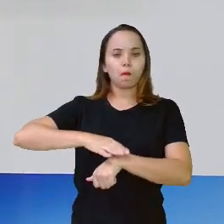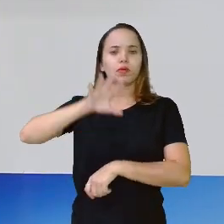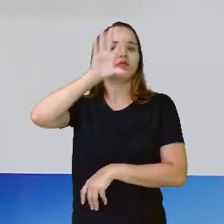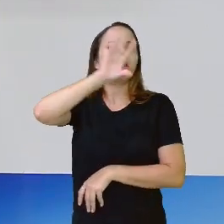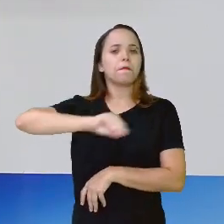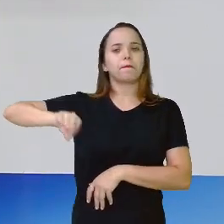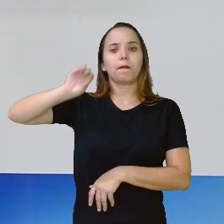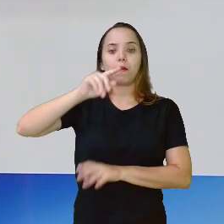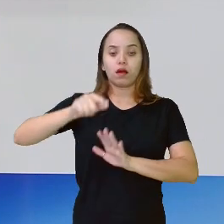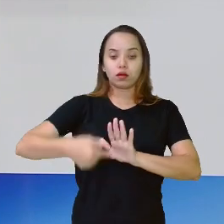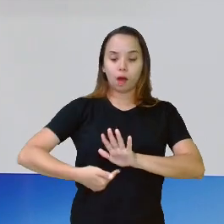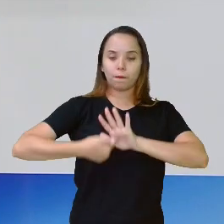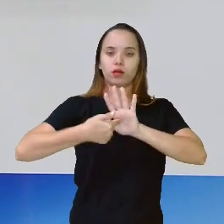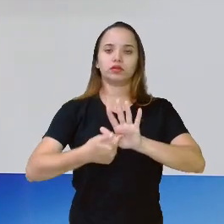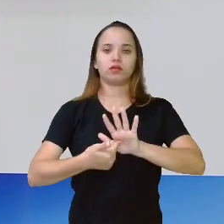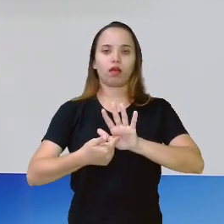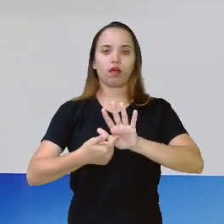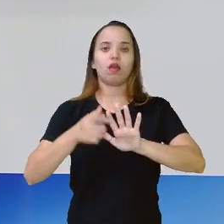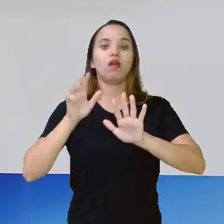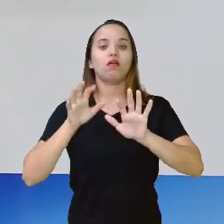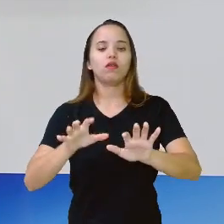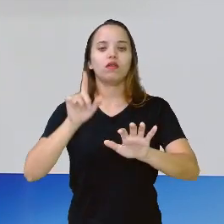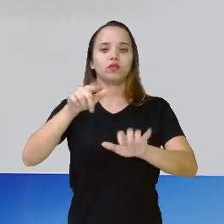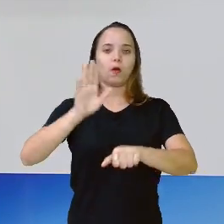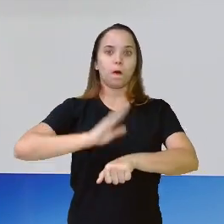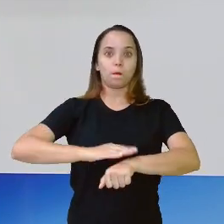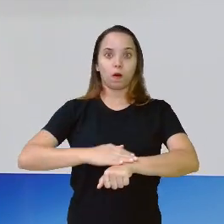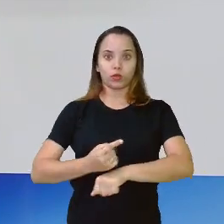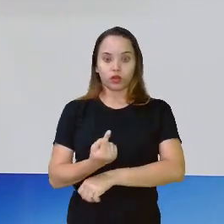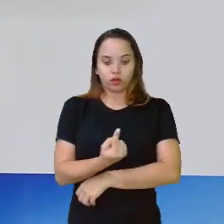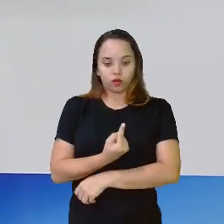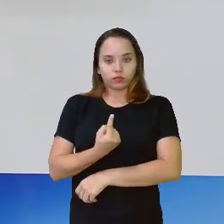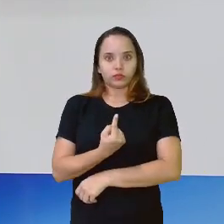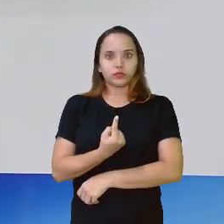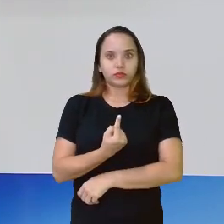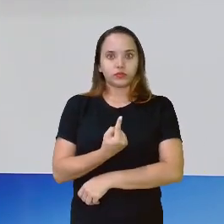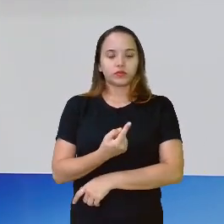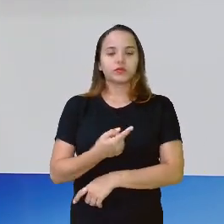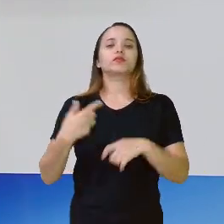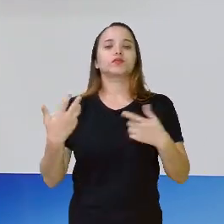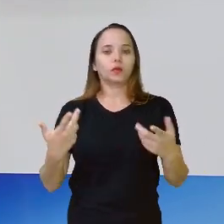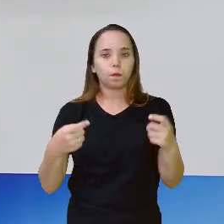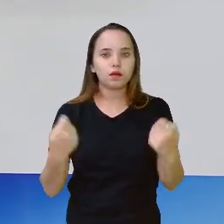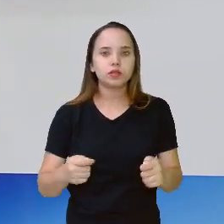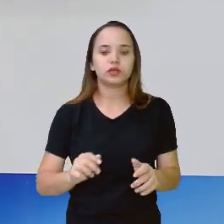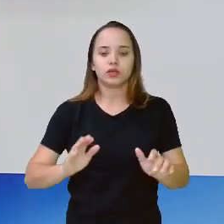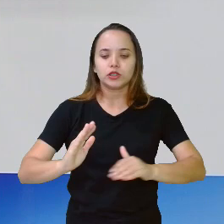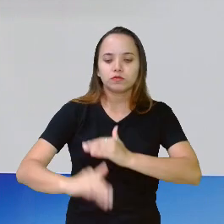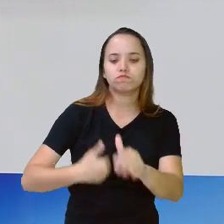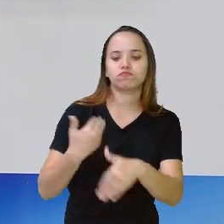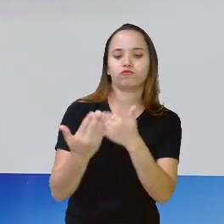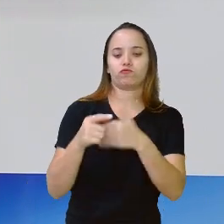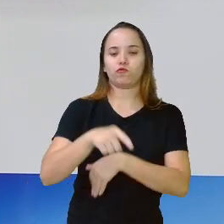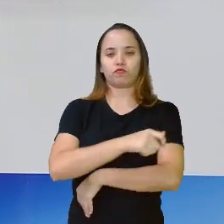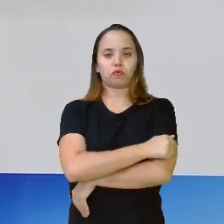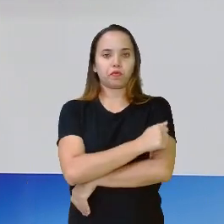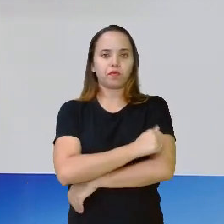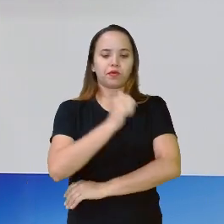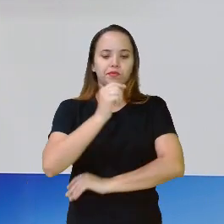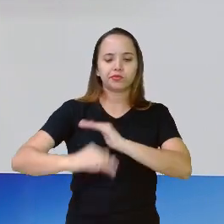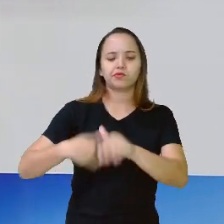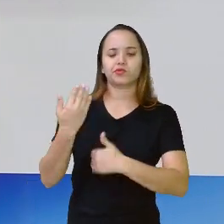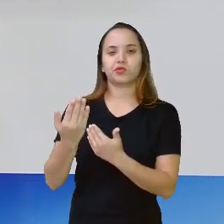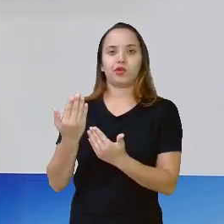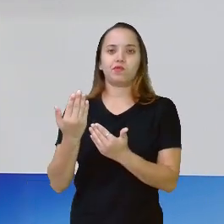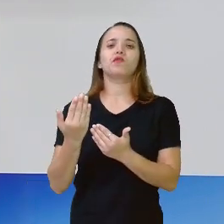maneira individualizada. Então, é necessário também que ele faça, que ele desenvolva, que ele mostre o seu potencial,